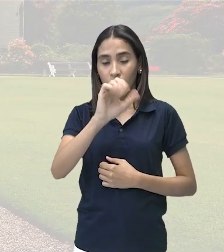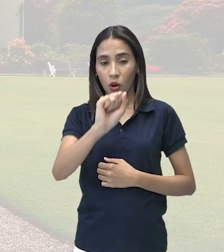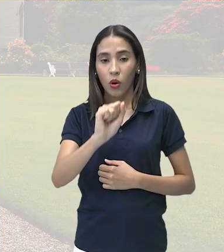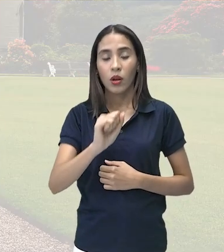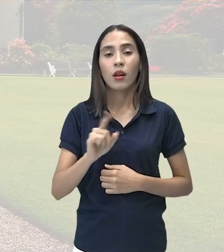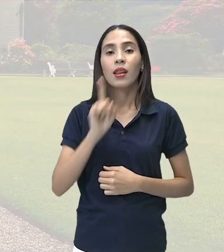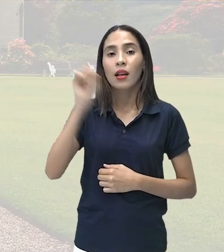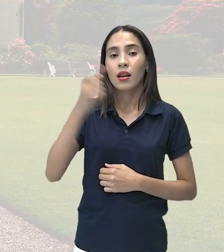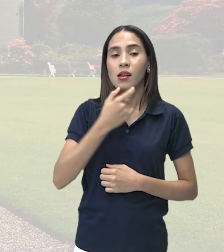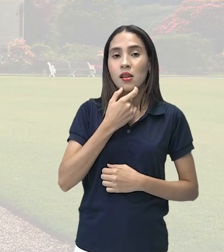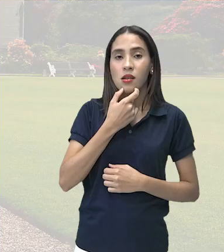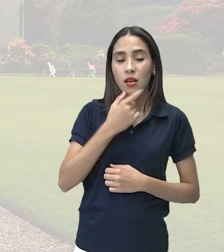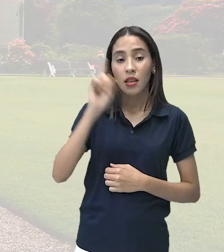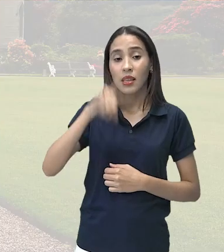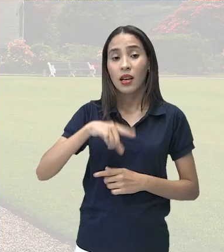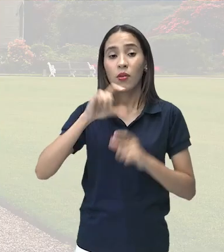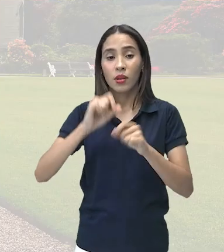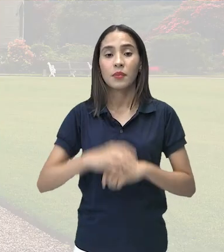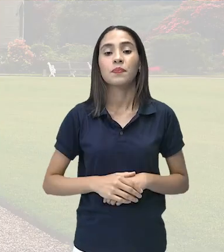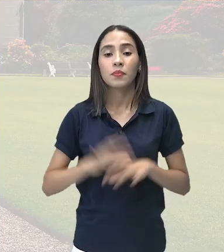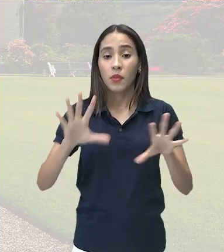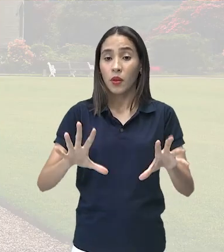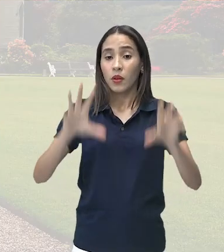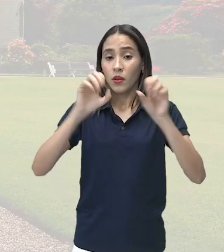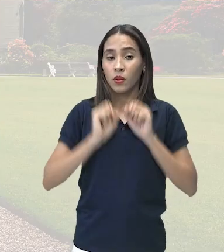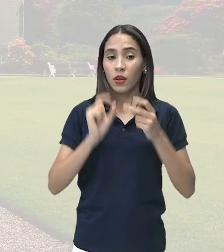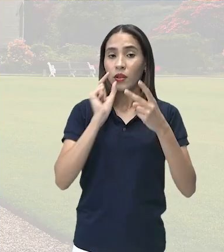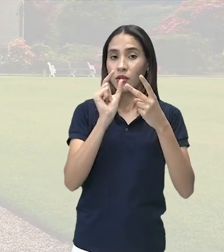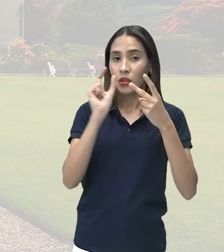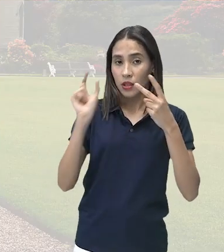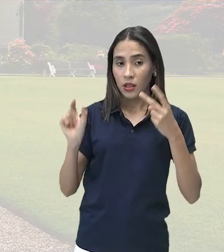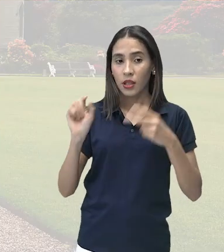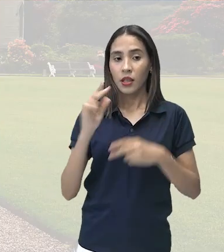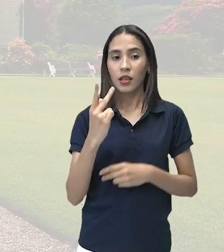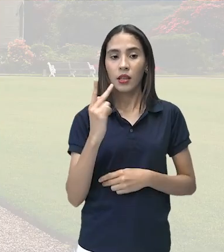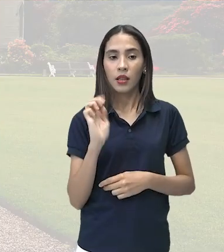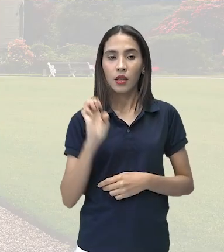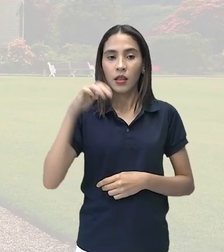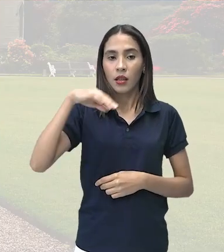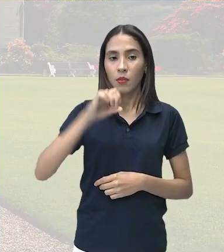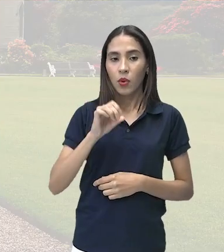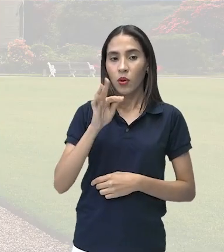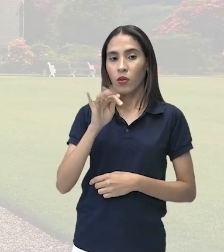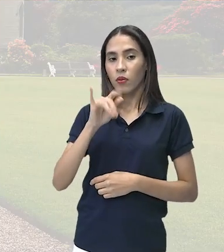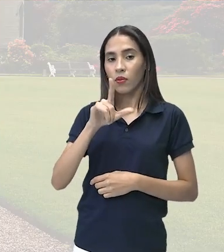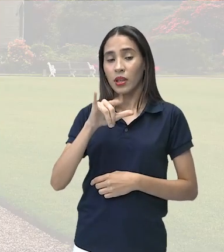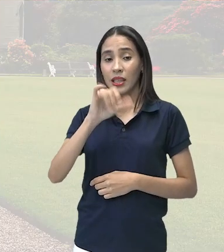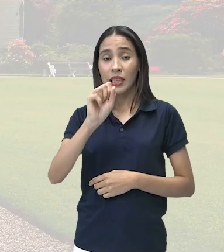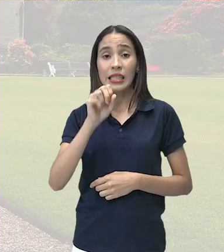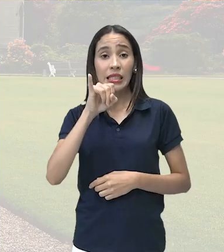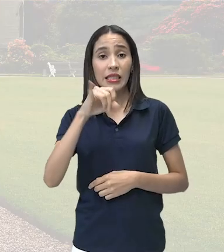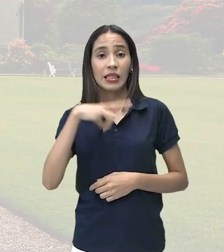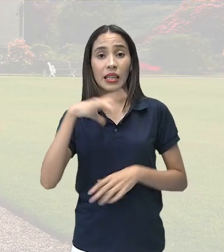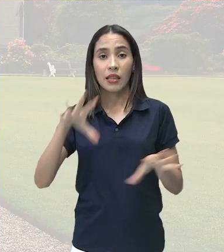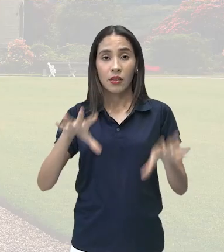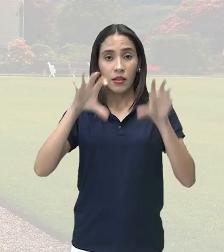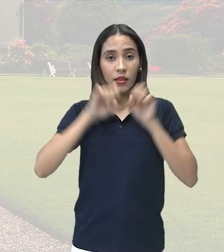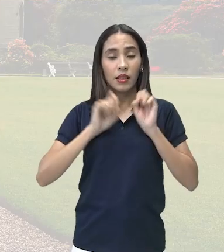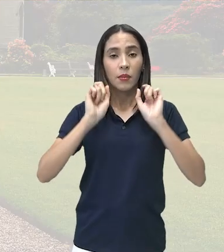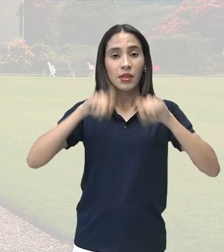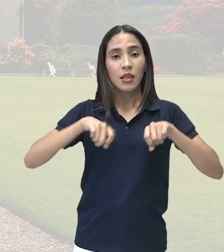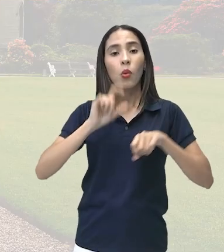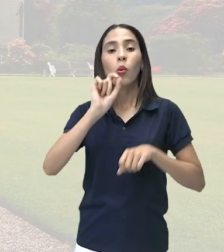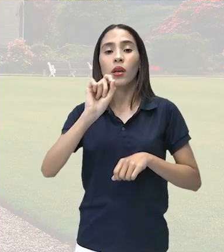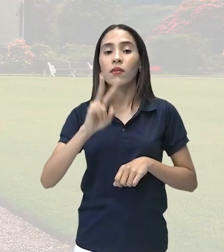Reino Unido, que é portadora do gene para hemofilia. Uma vez portadora, então, o